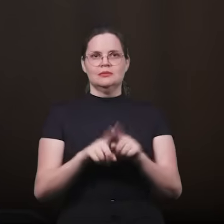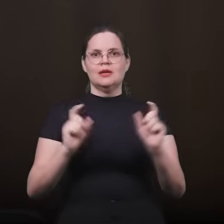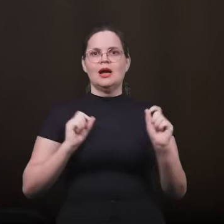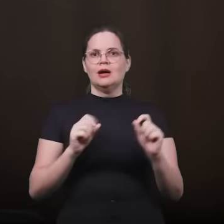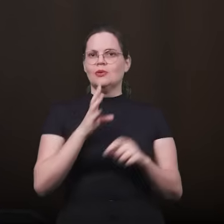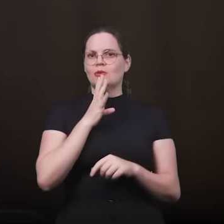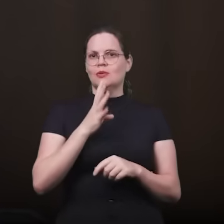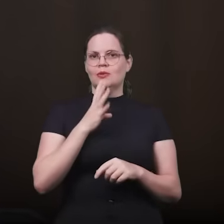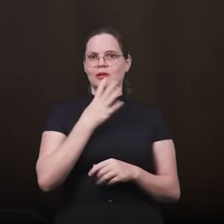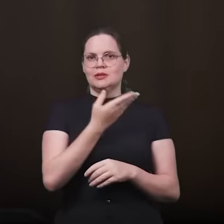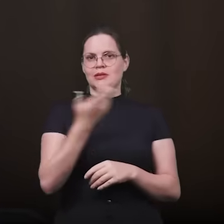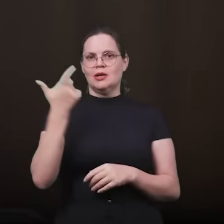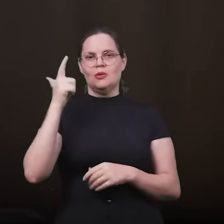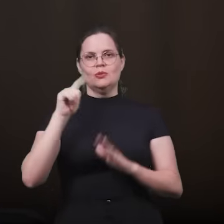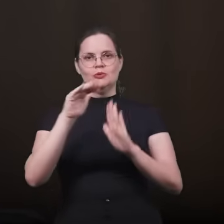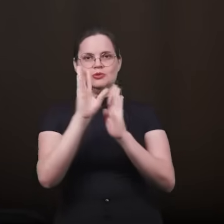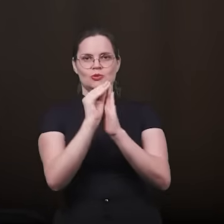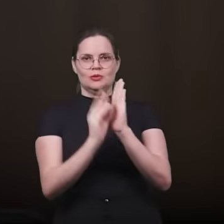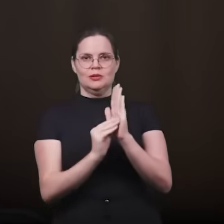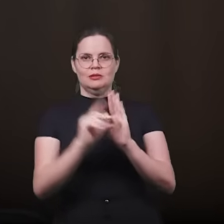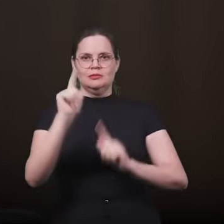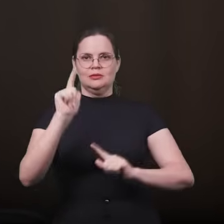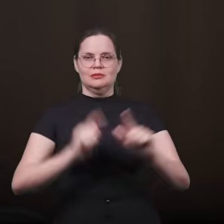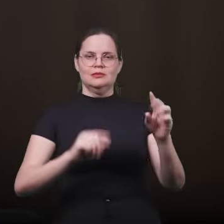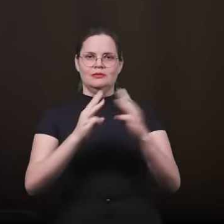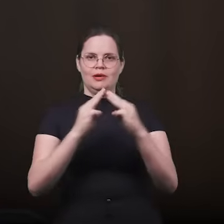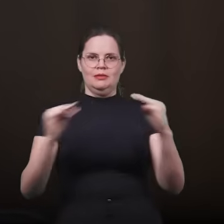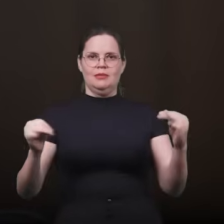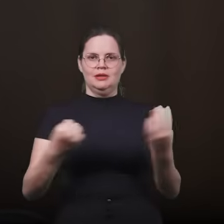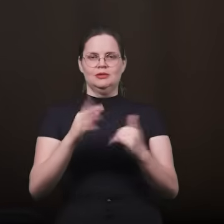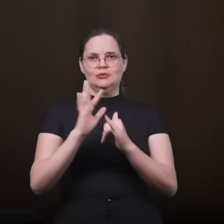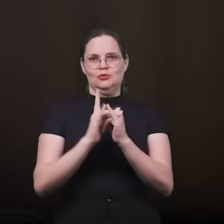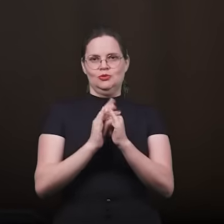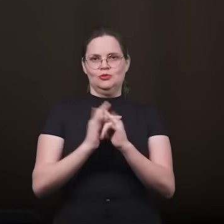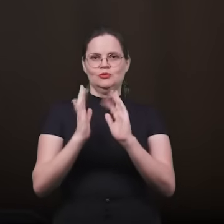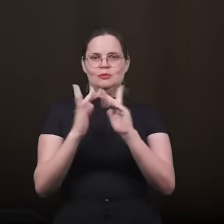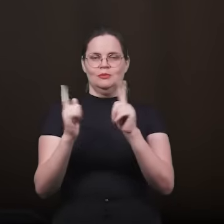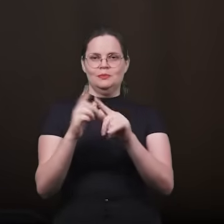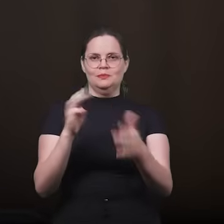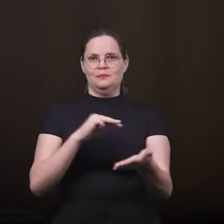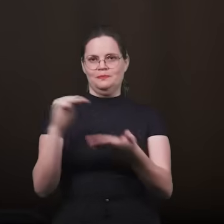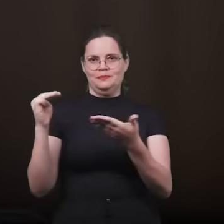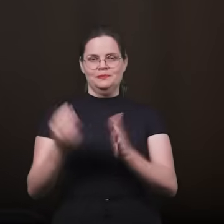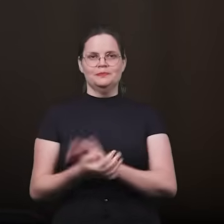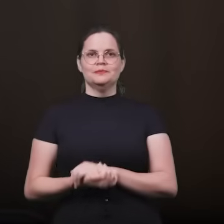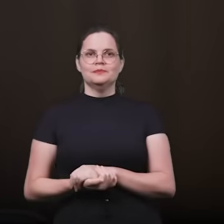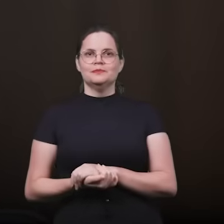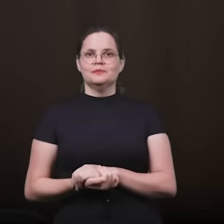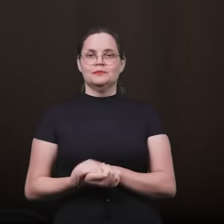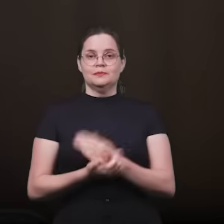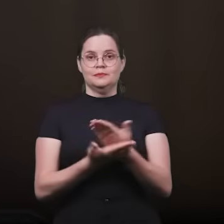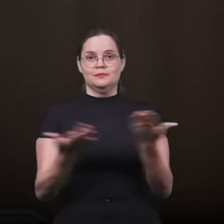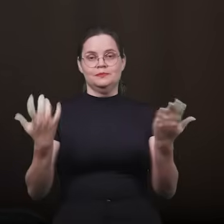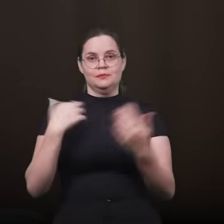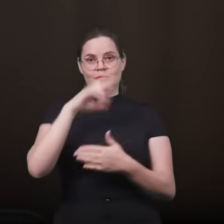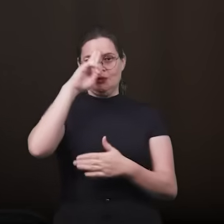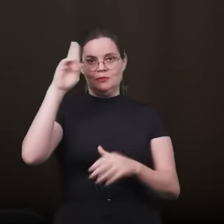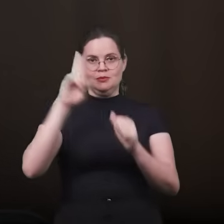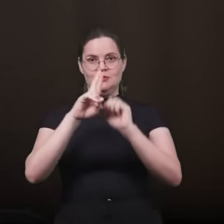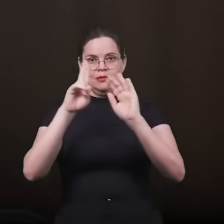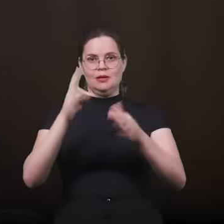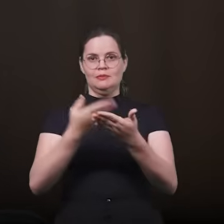a conhecer os outros conteúdos disponíveis no YouTube da Igreja Cristã Maranata. Que o Senhor